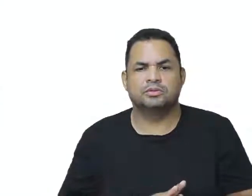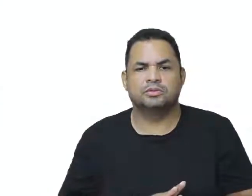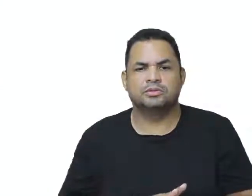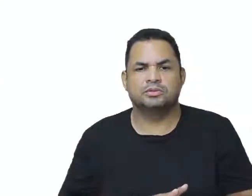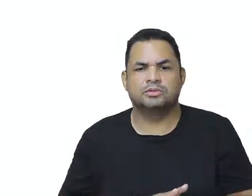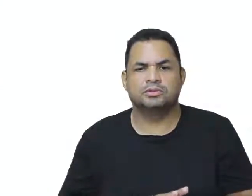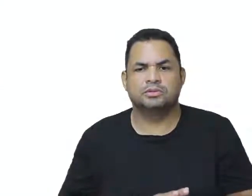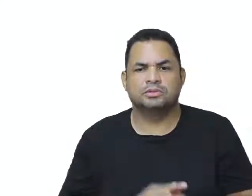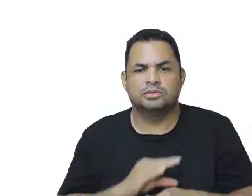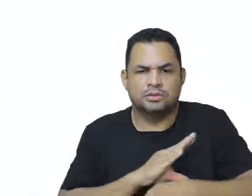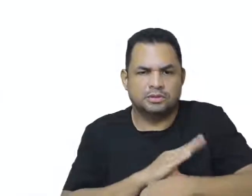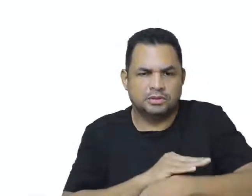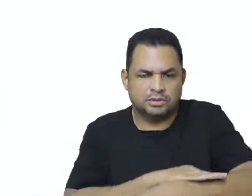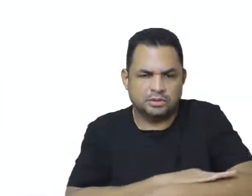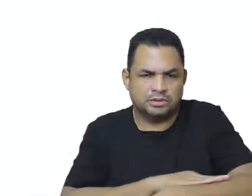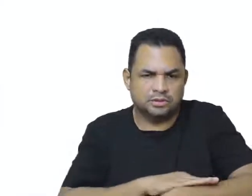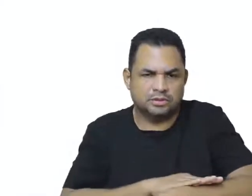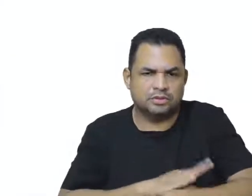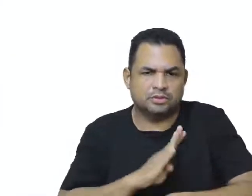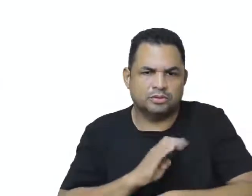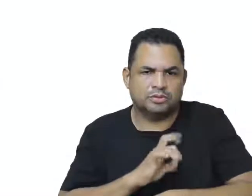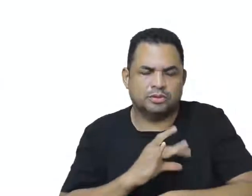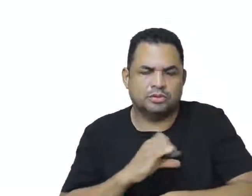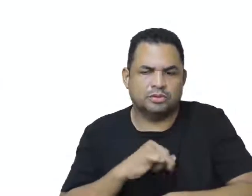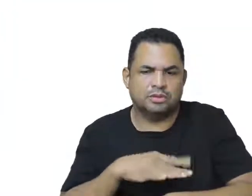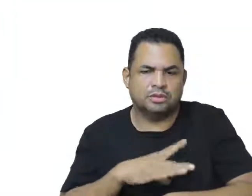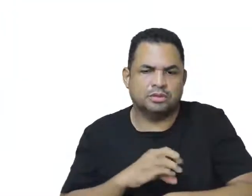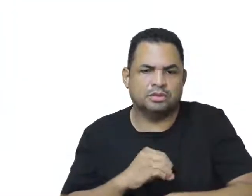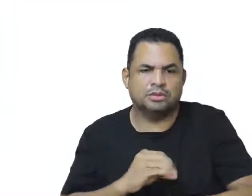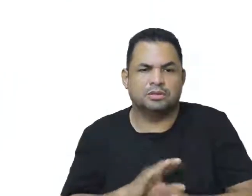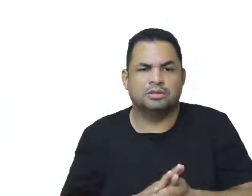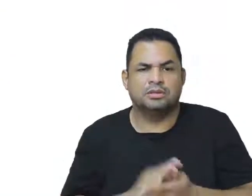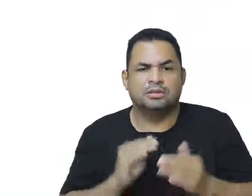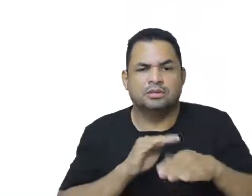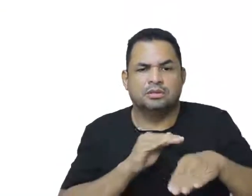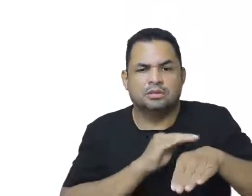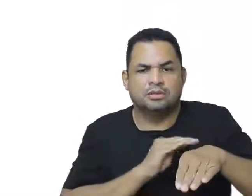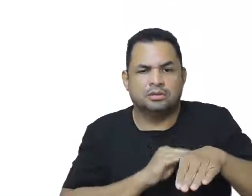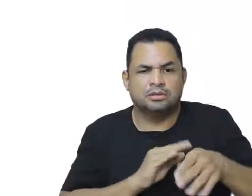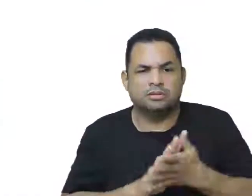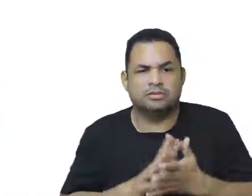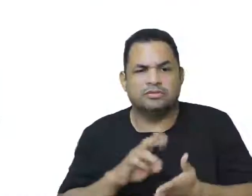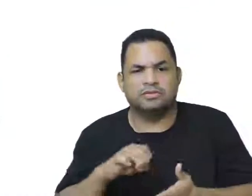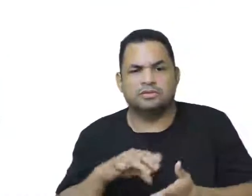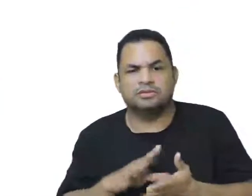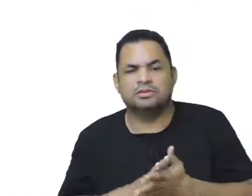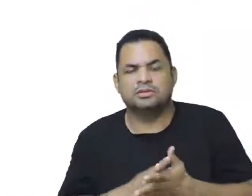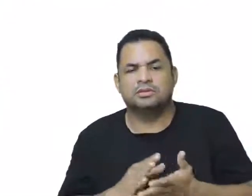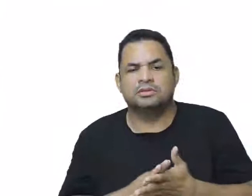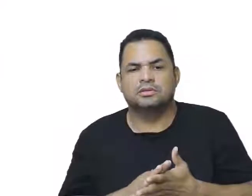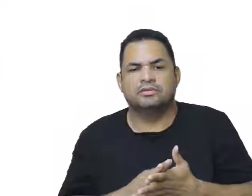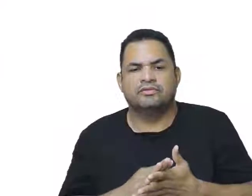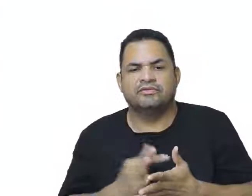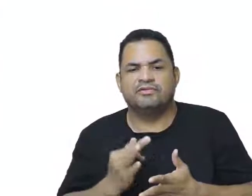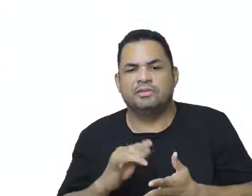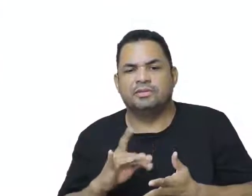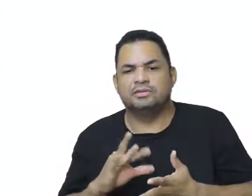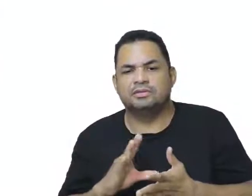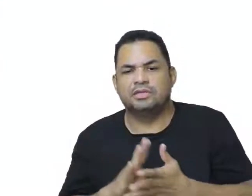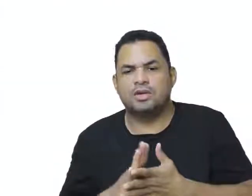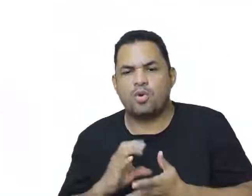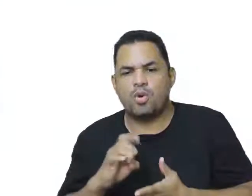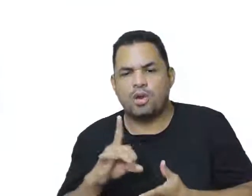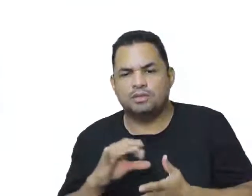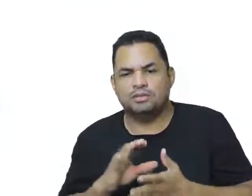como tecido subcutâneo. Essa camada é formada por vasos sanguíneos, fibra de colágeno